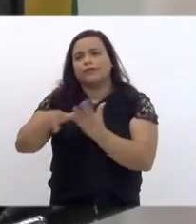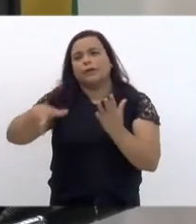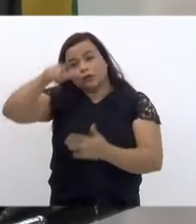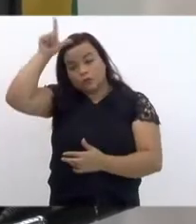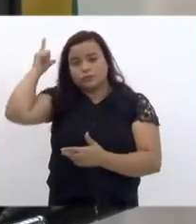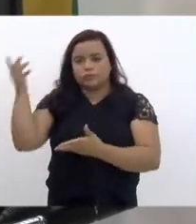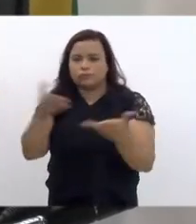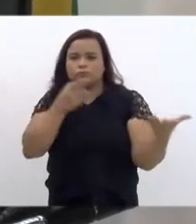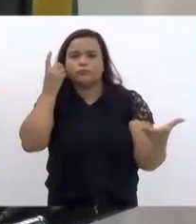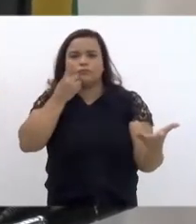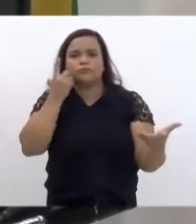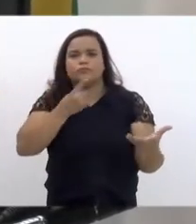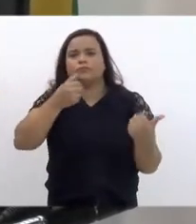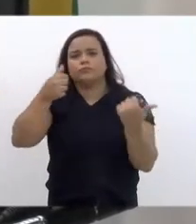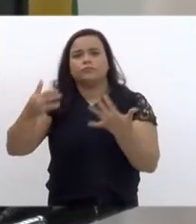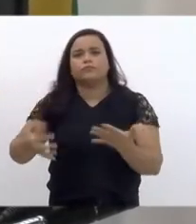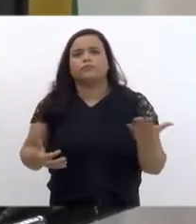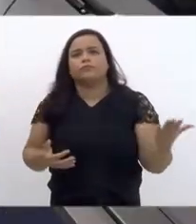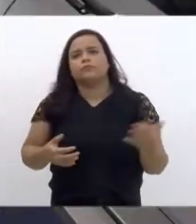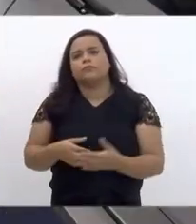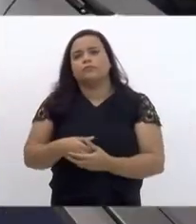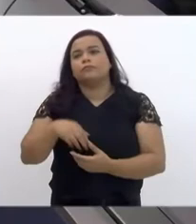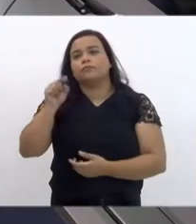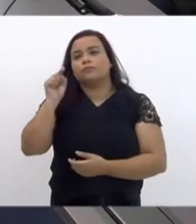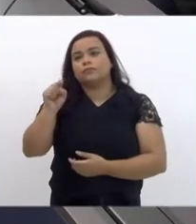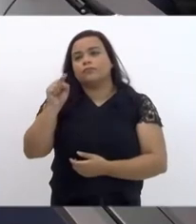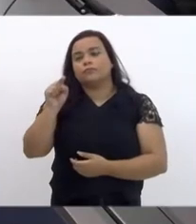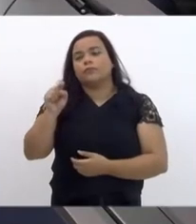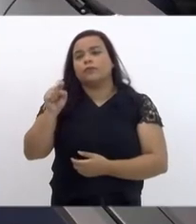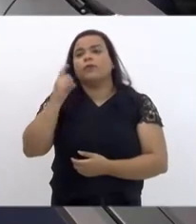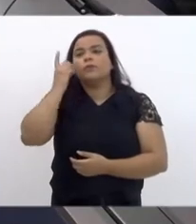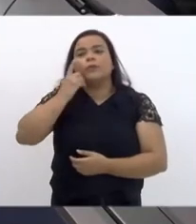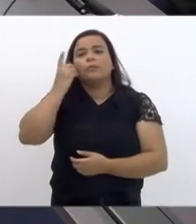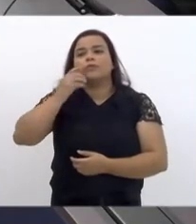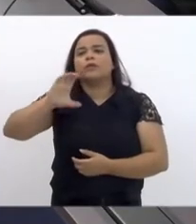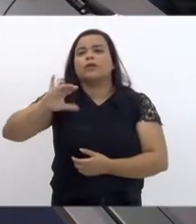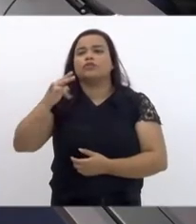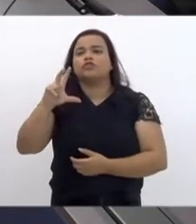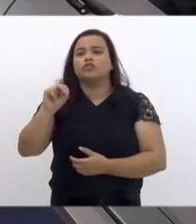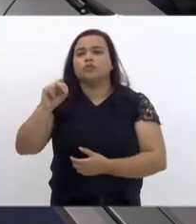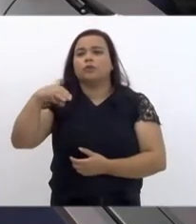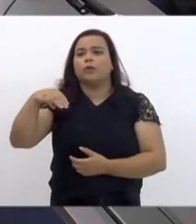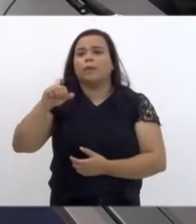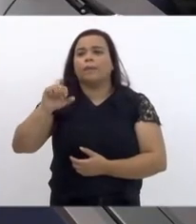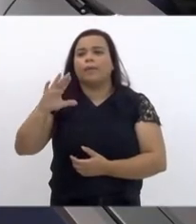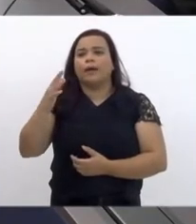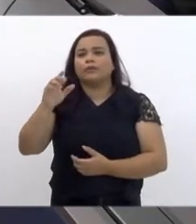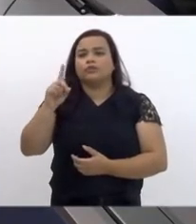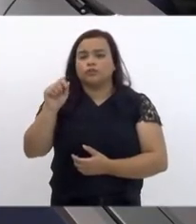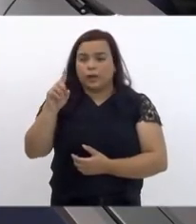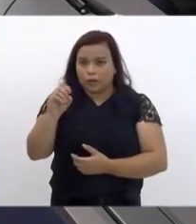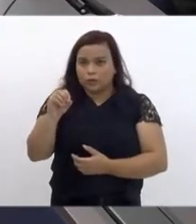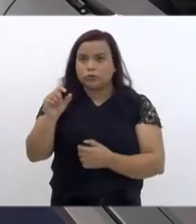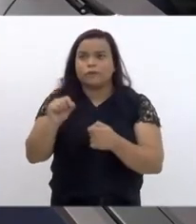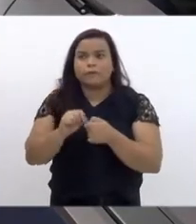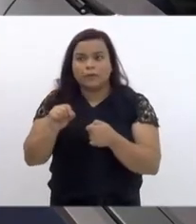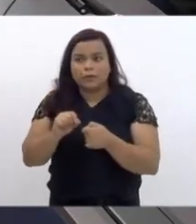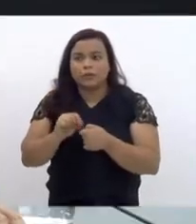Paulo. Deputado do voto, o deputado Chico Machado, fez um voto